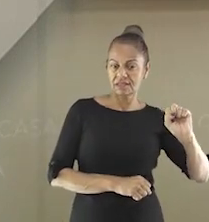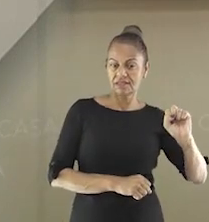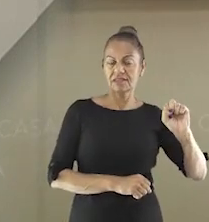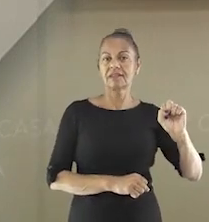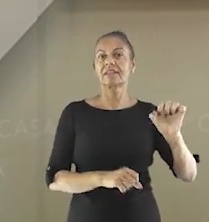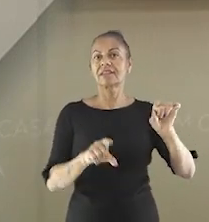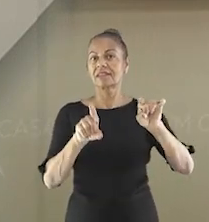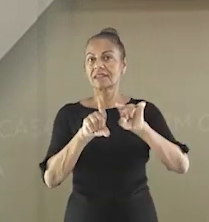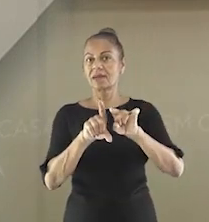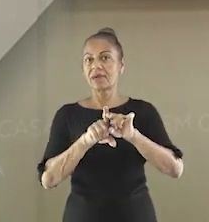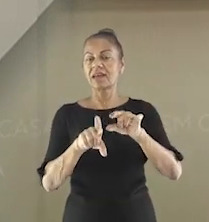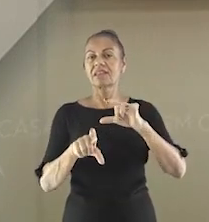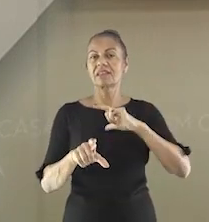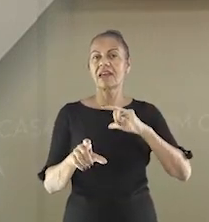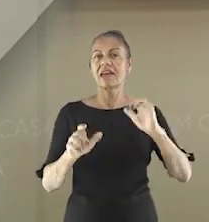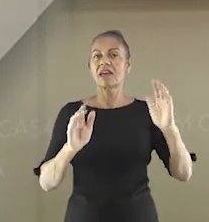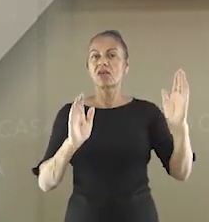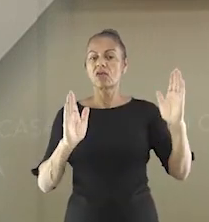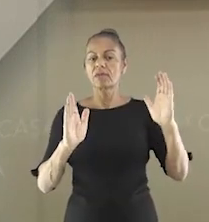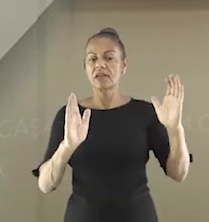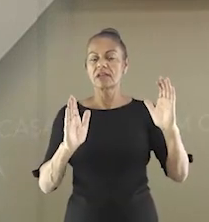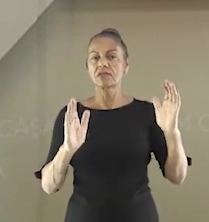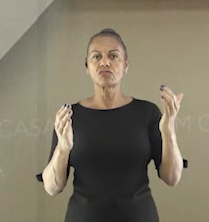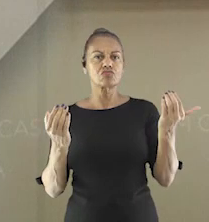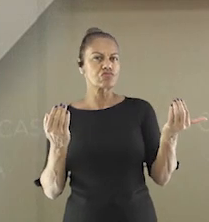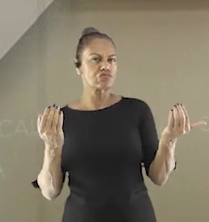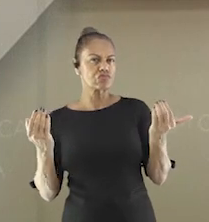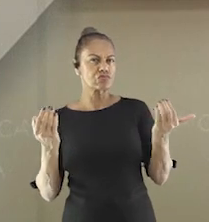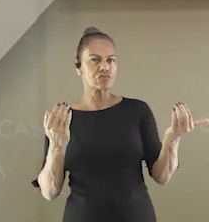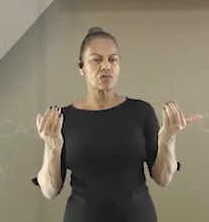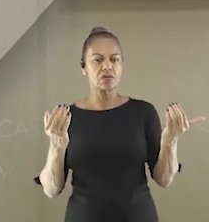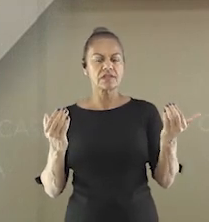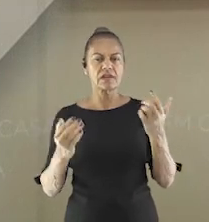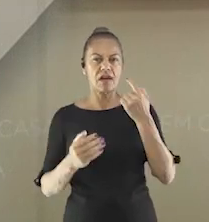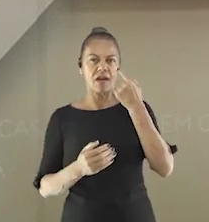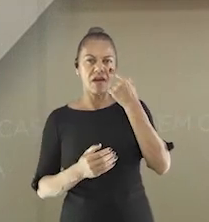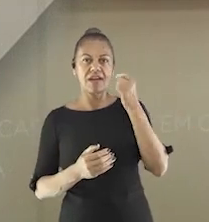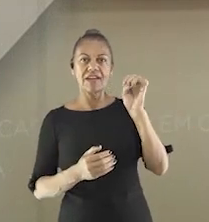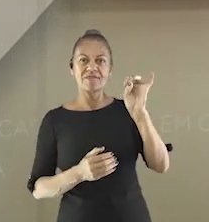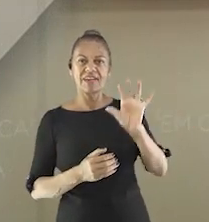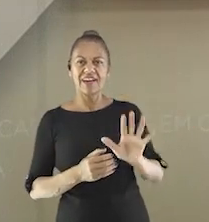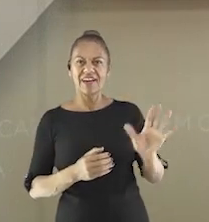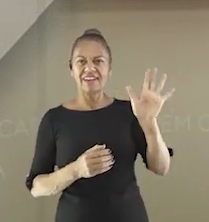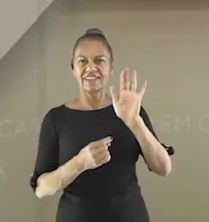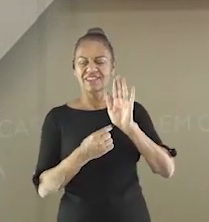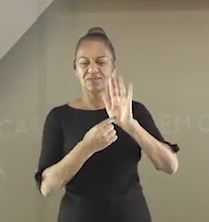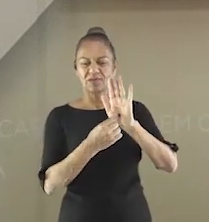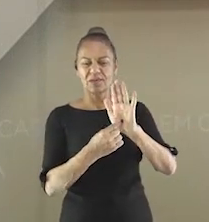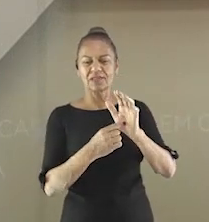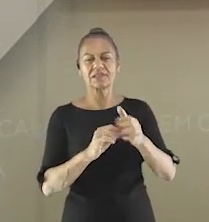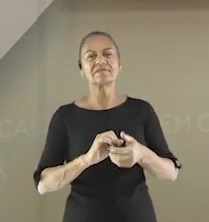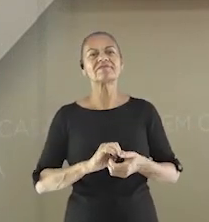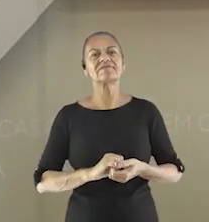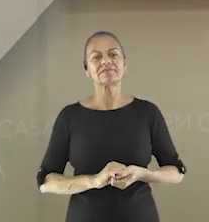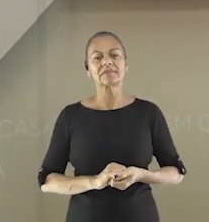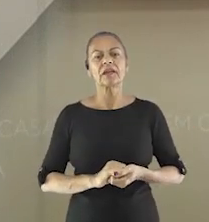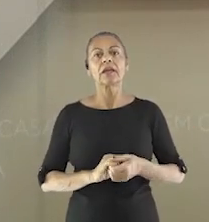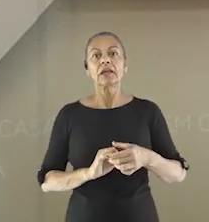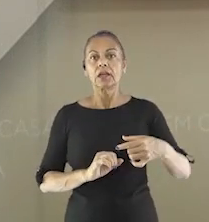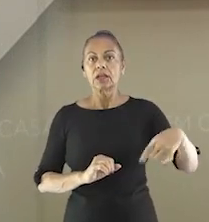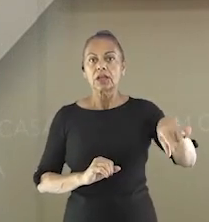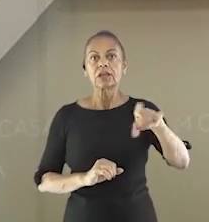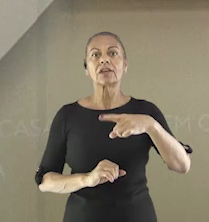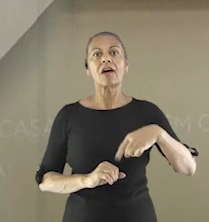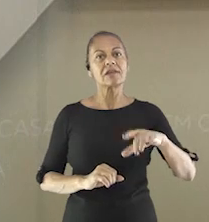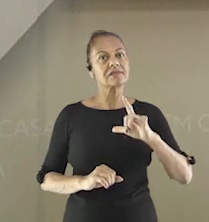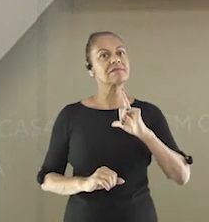interglaciais. Temos aqui as diferenças entre os dois, aparentemente. E nós ainda estamos em uma Era do Gelo. Porém, estamos em um